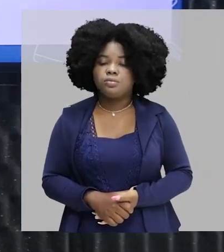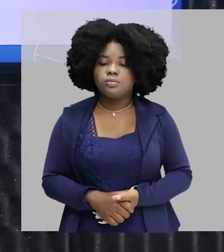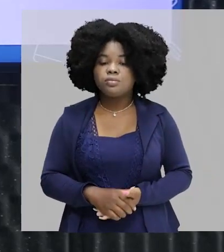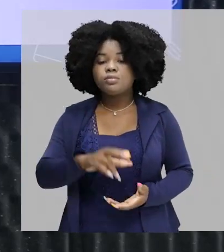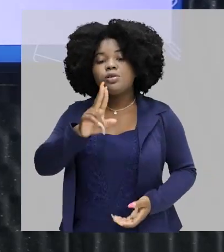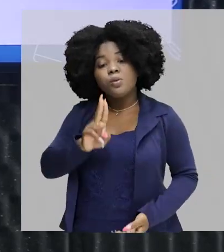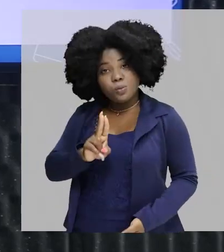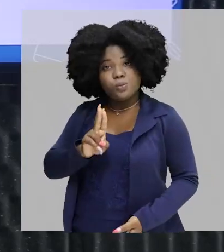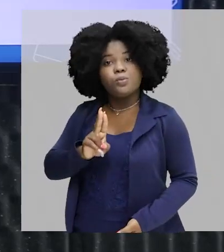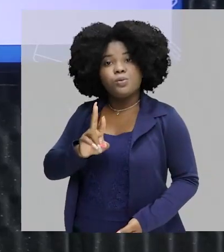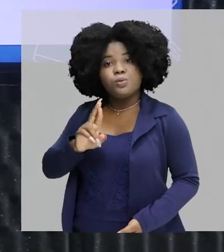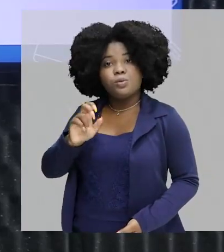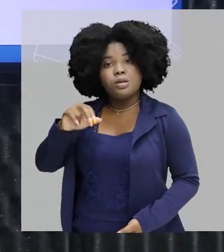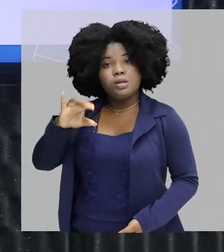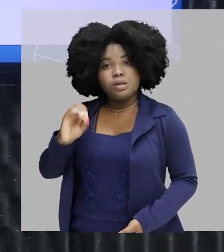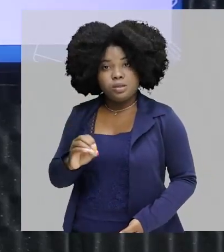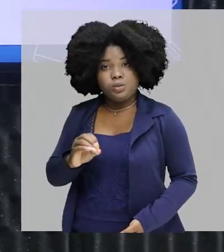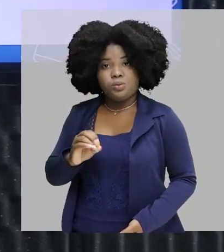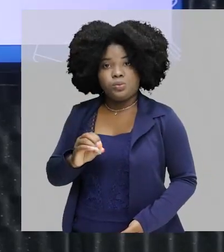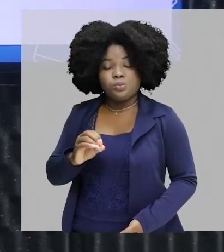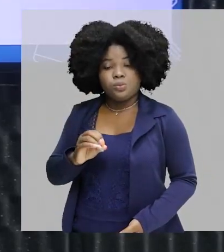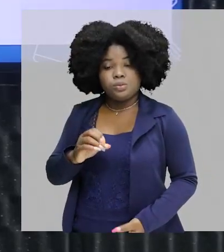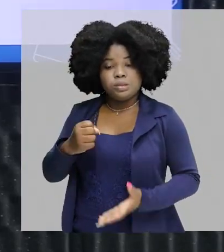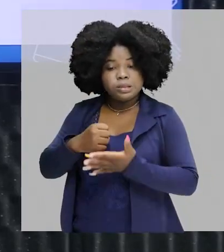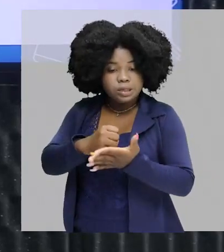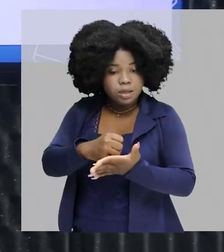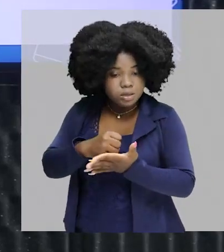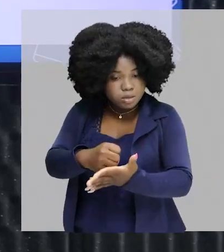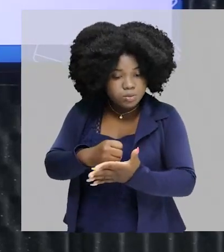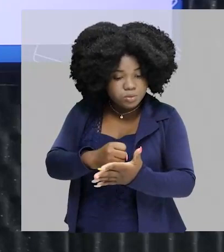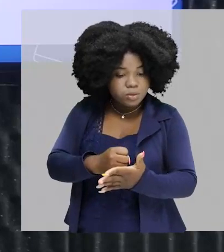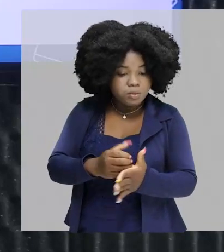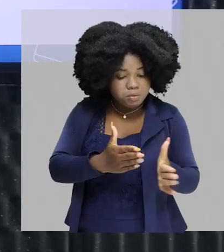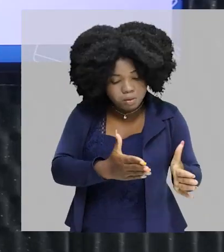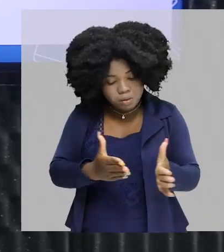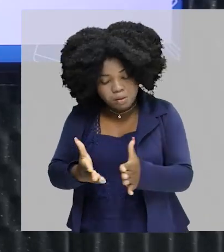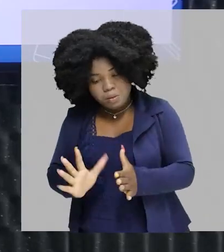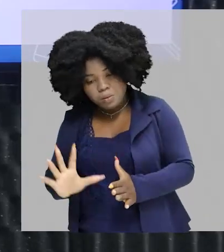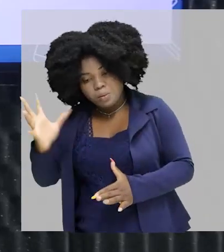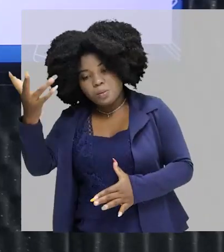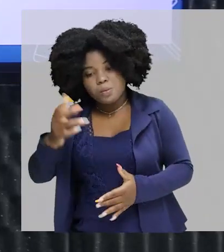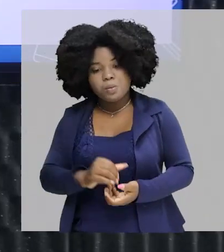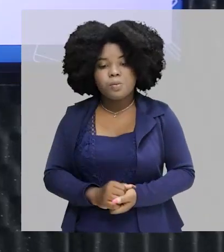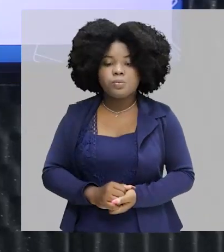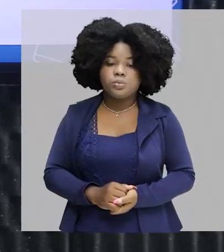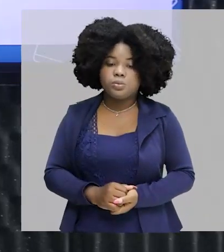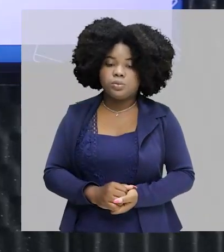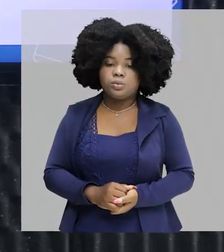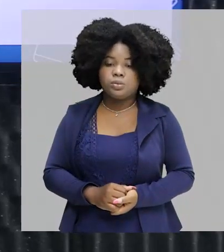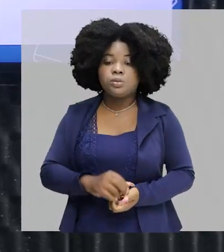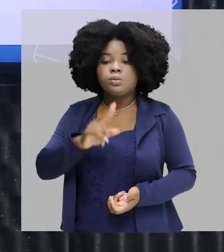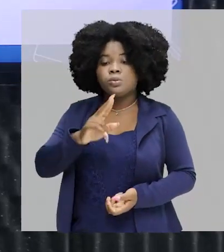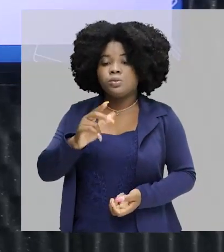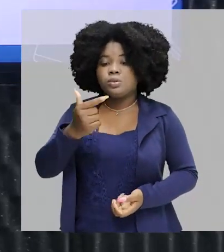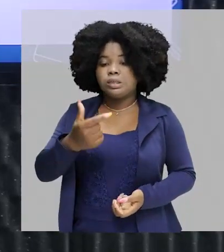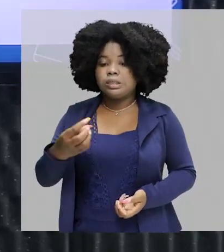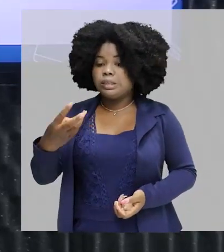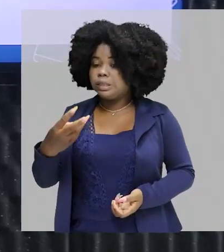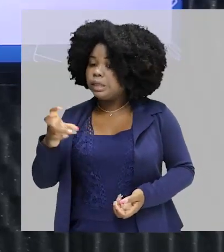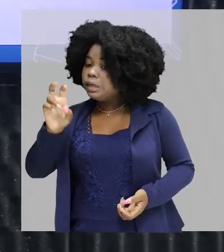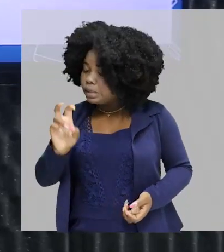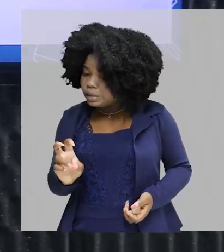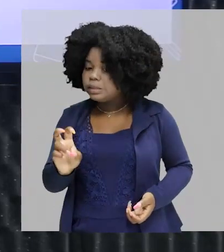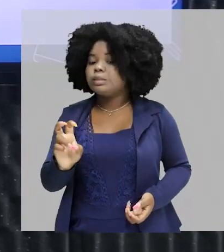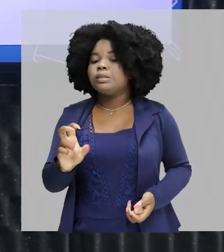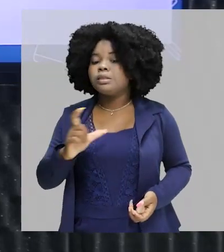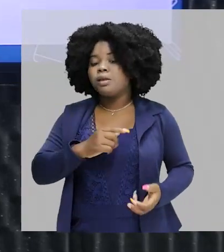O urânio, que vai ser o combustível para que esse processo aconteça, o urânio 235.